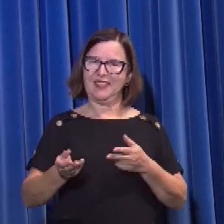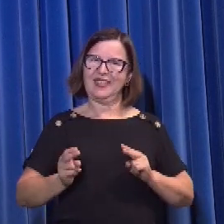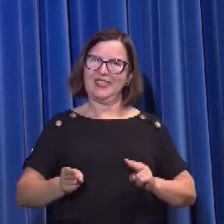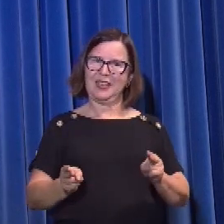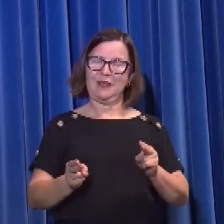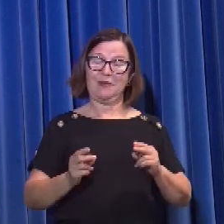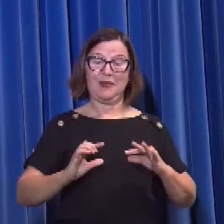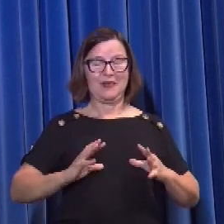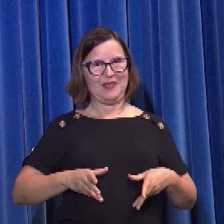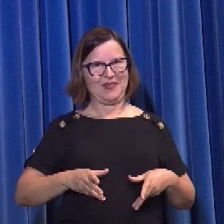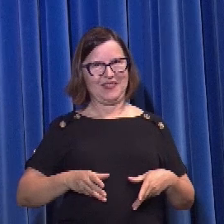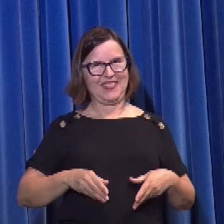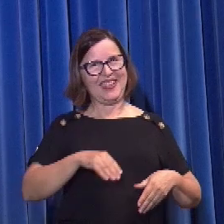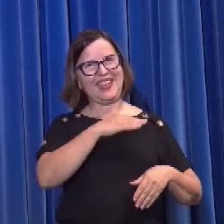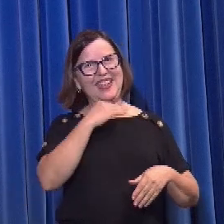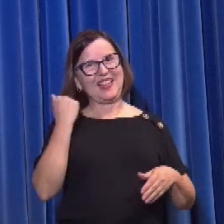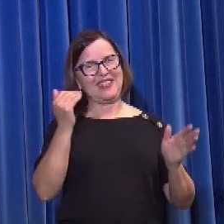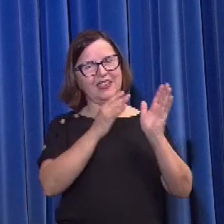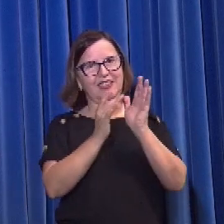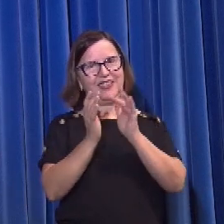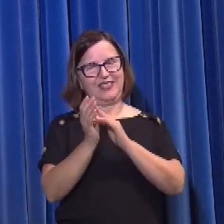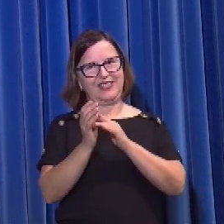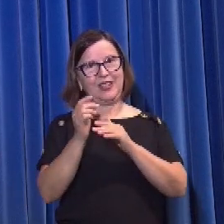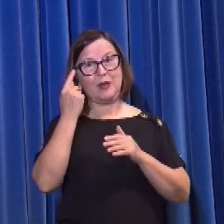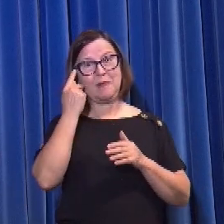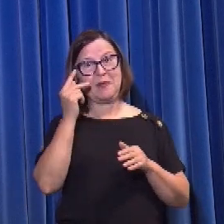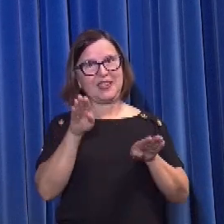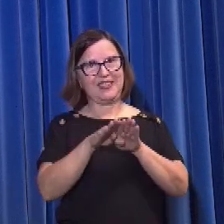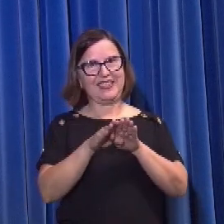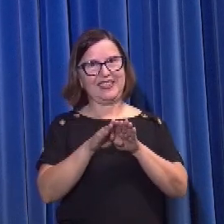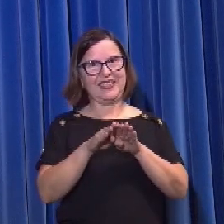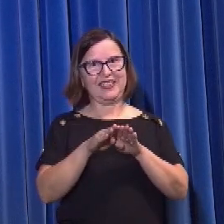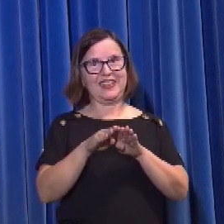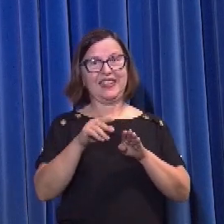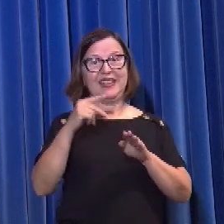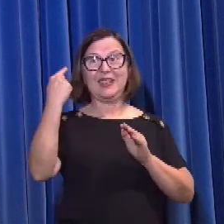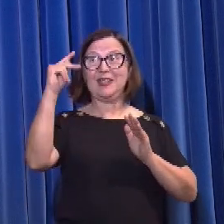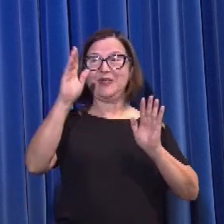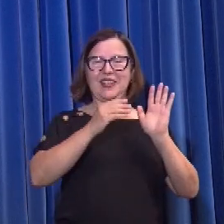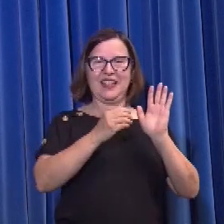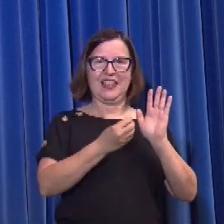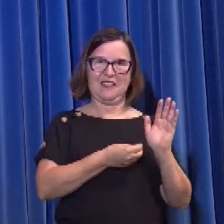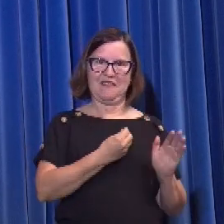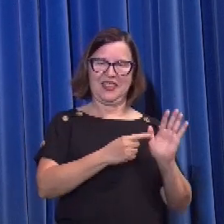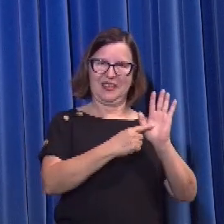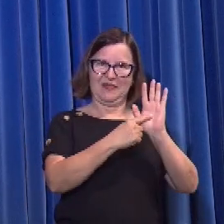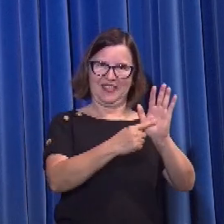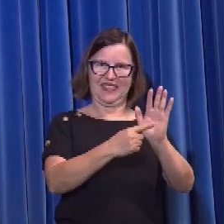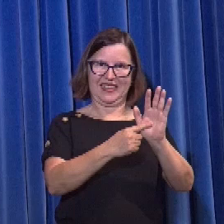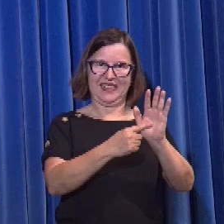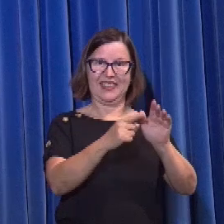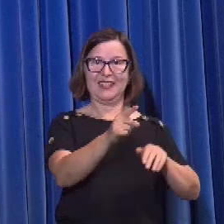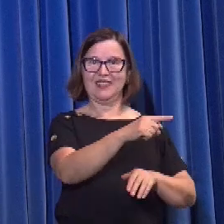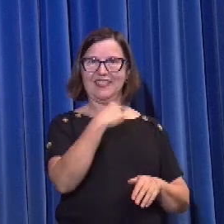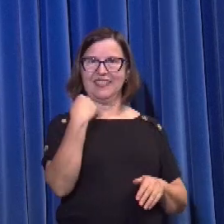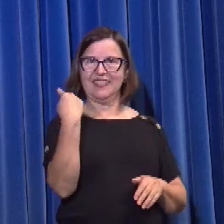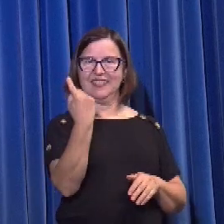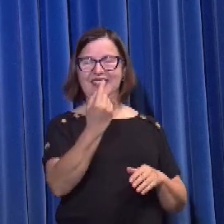no corpo o morrer de Jesus, para que também a sua vida se manifeste em nosso